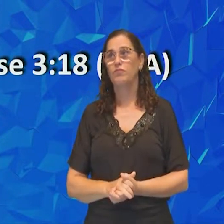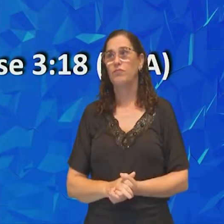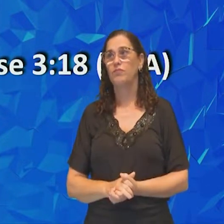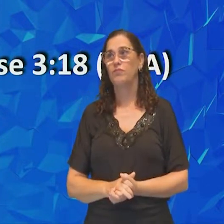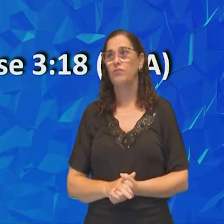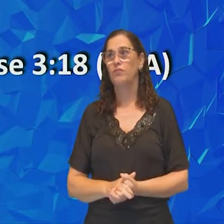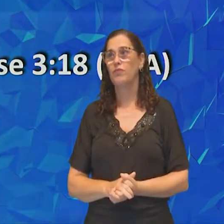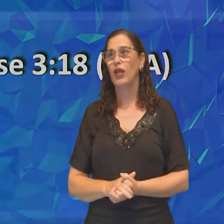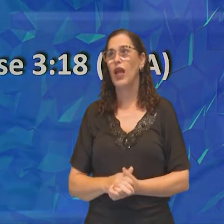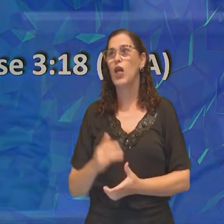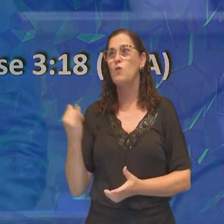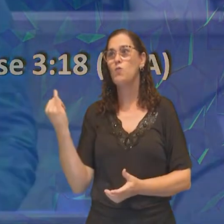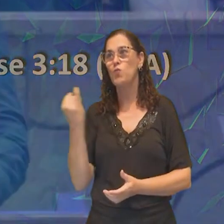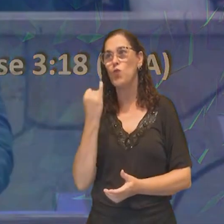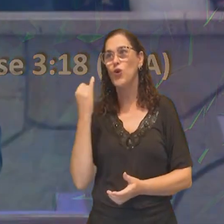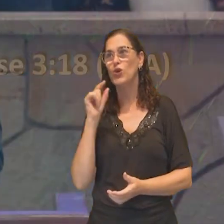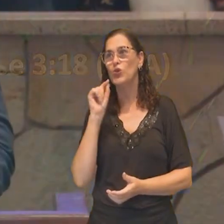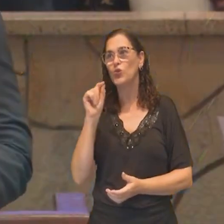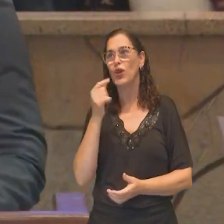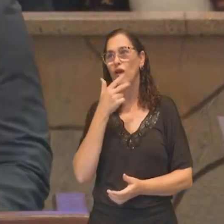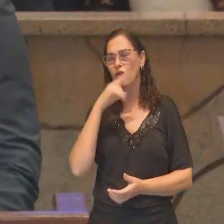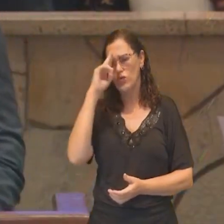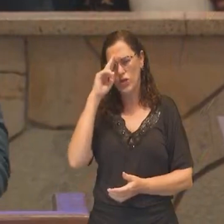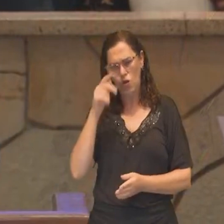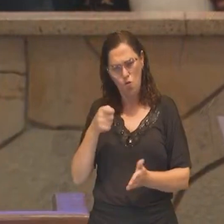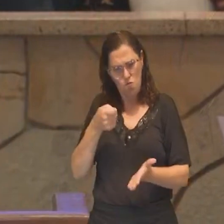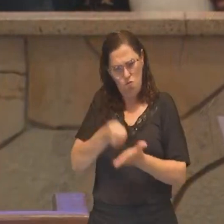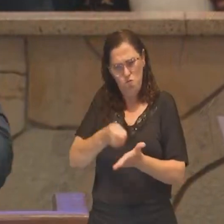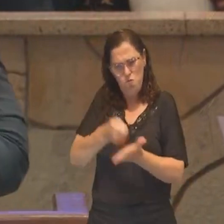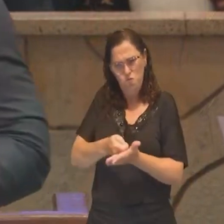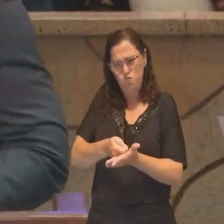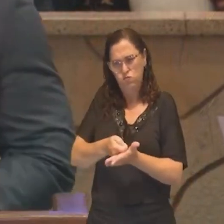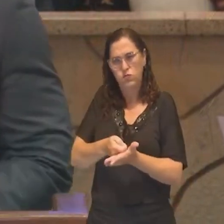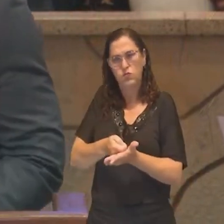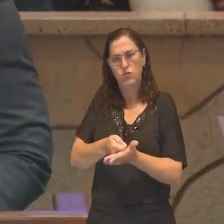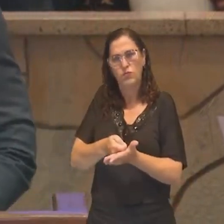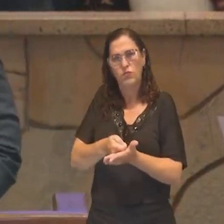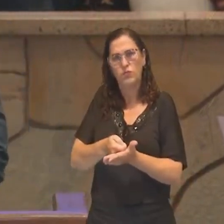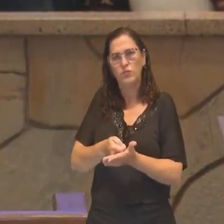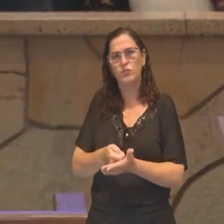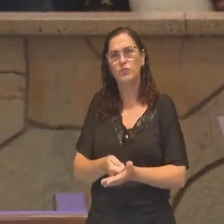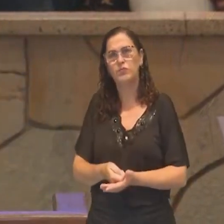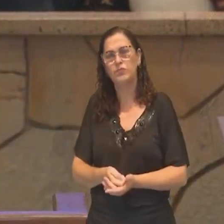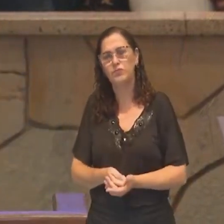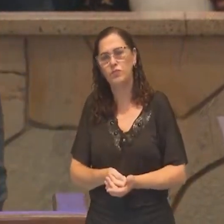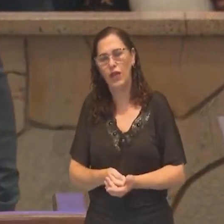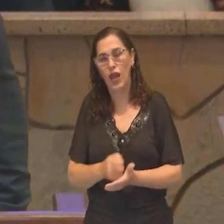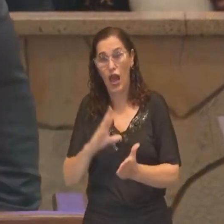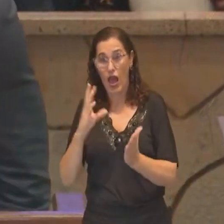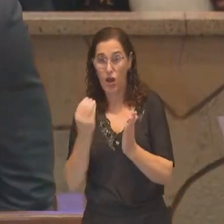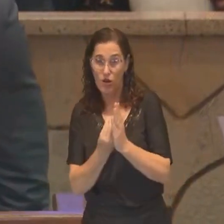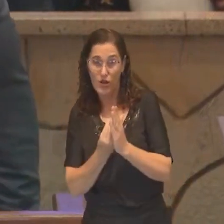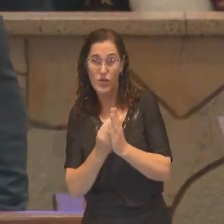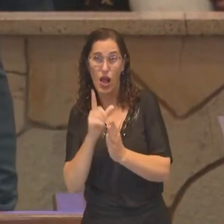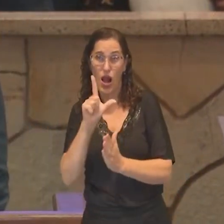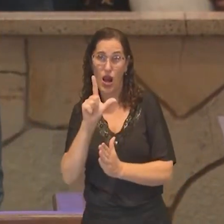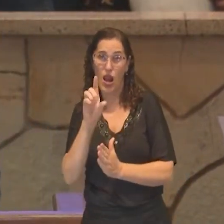É interessante que o Senhor repreende de uma forma tão dura essa igreja em